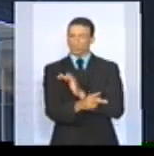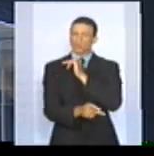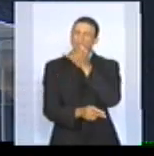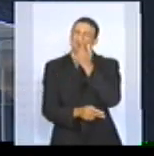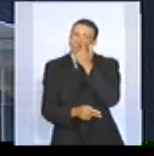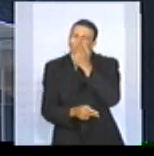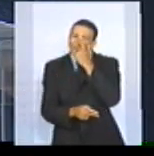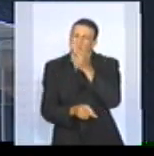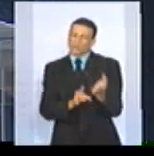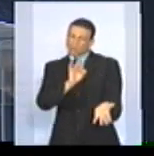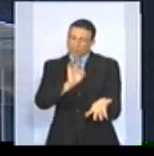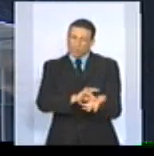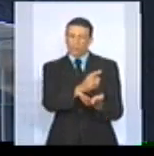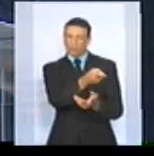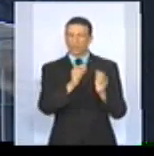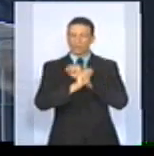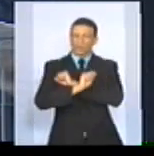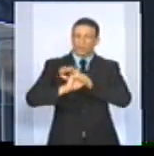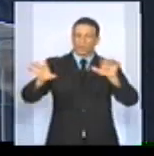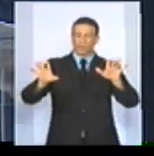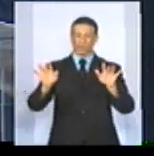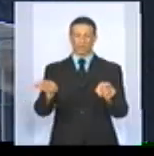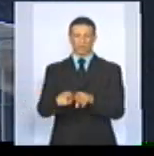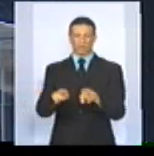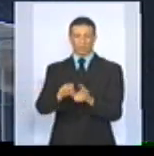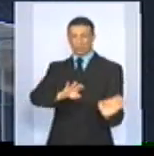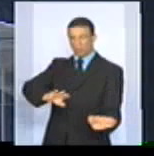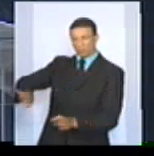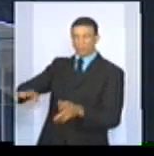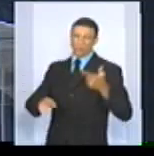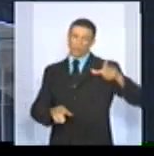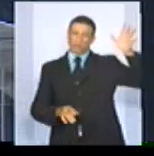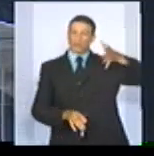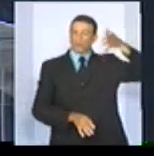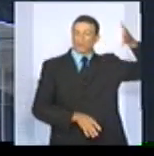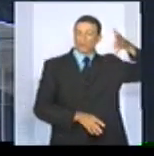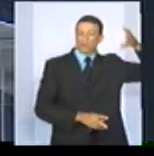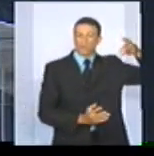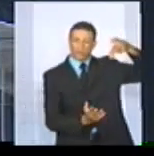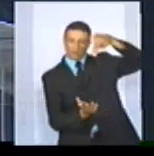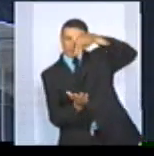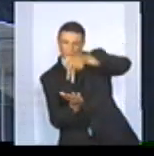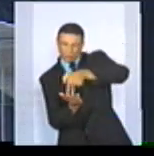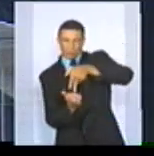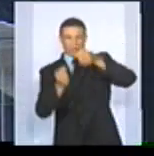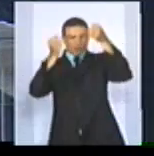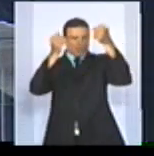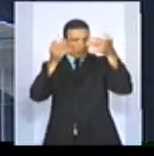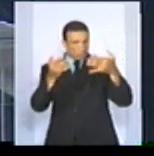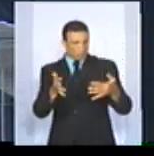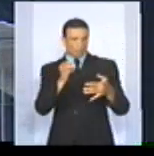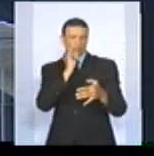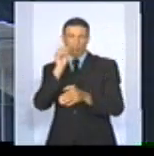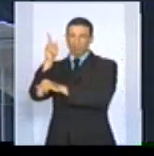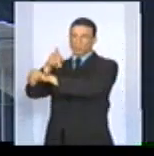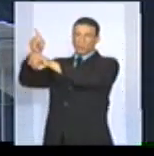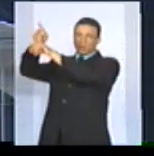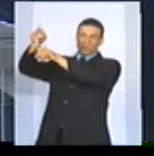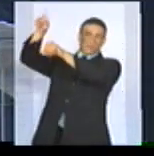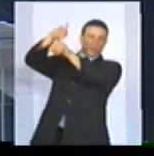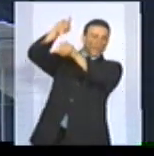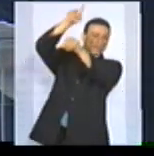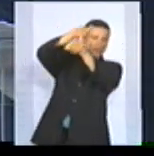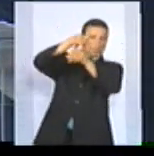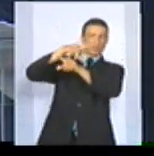de radiodifusão. Os palestrantes, eu acho que tocarão no assunto, e será possível demonstrar que na maior parte dos países do mundo já se